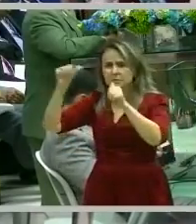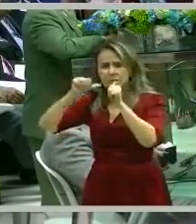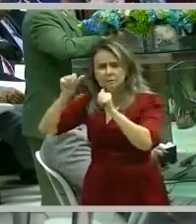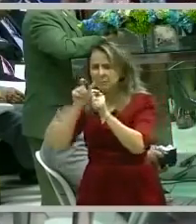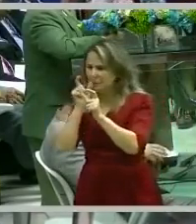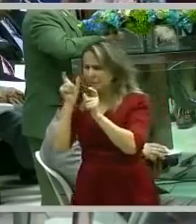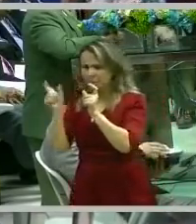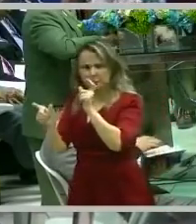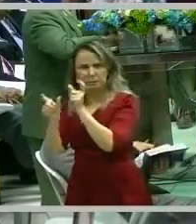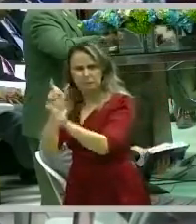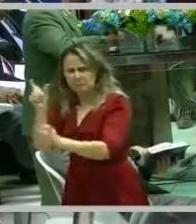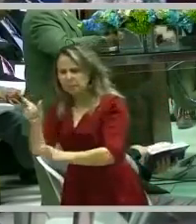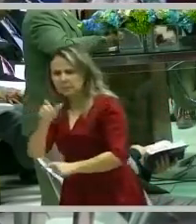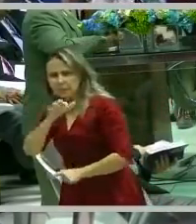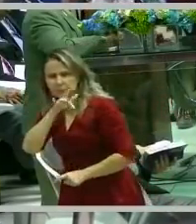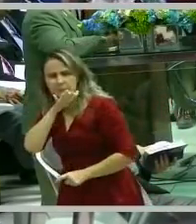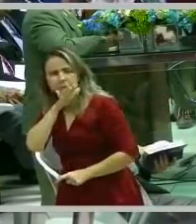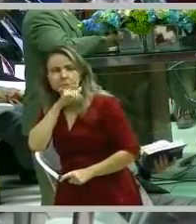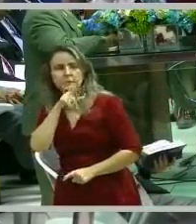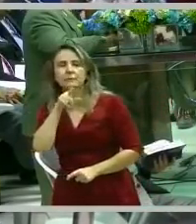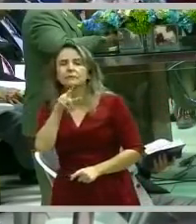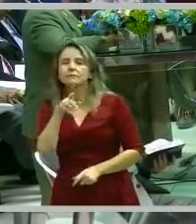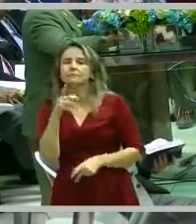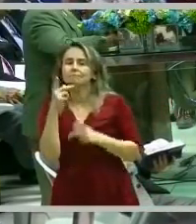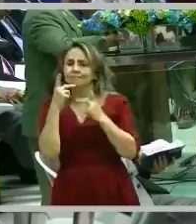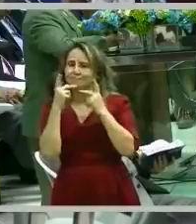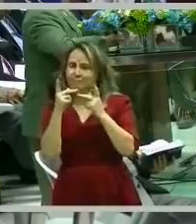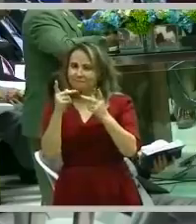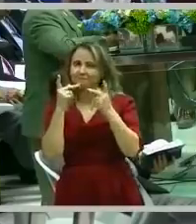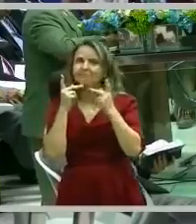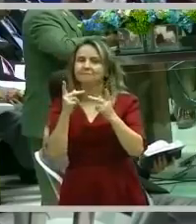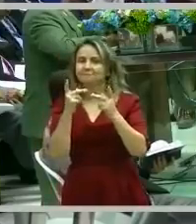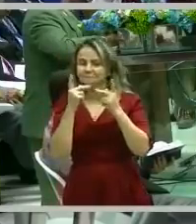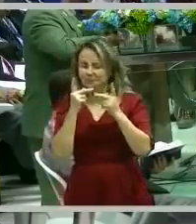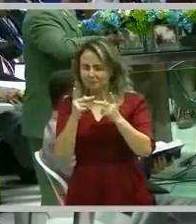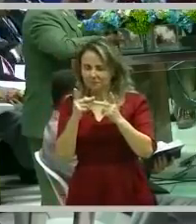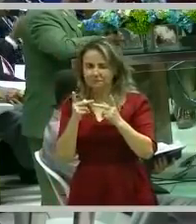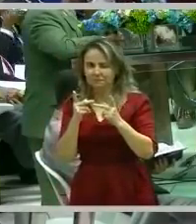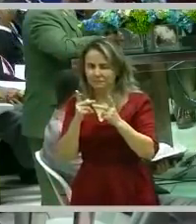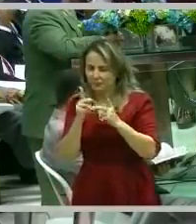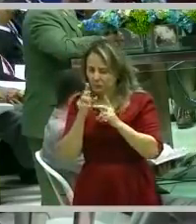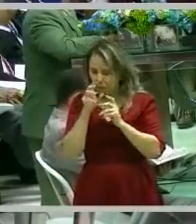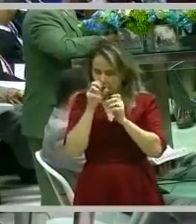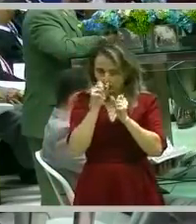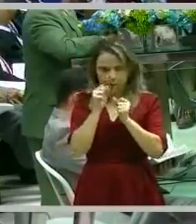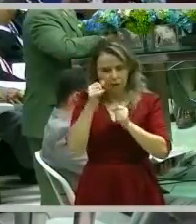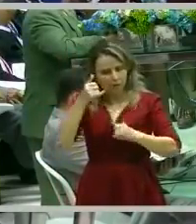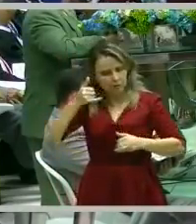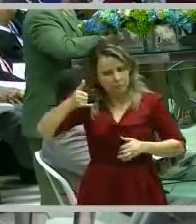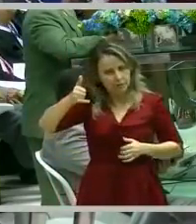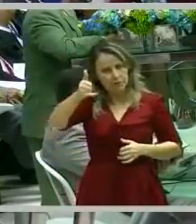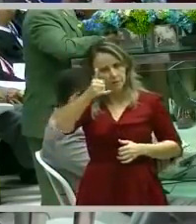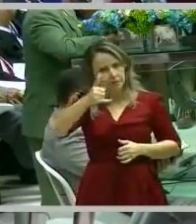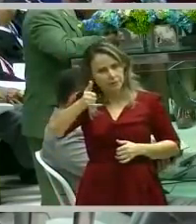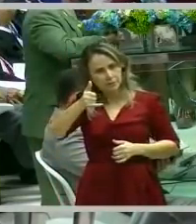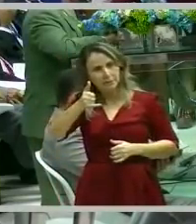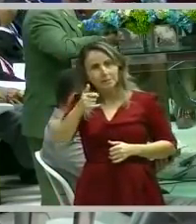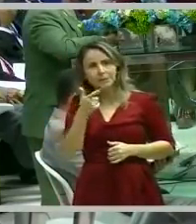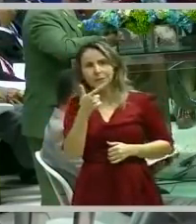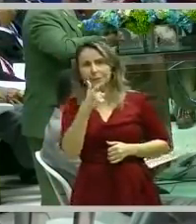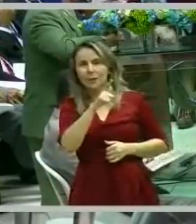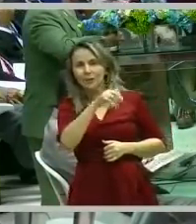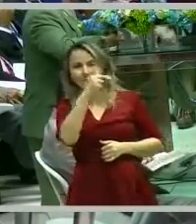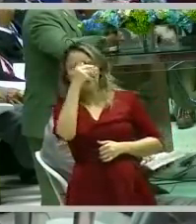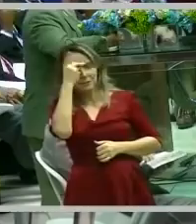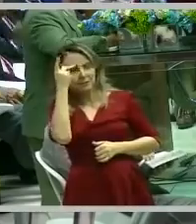pejorativos. Se você pregar fervoroso, você vai receber termos pejorativos. Se você orar pelos enfermos, vai receber termos pejorativos.